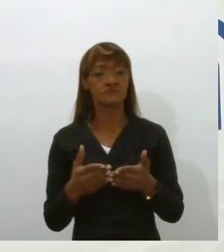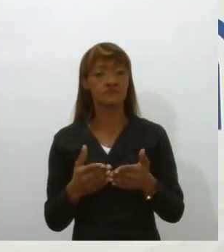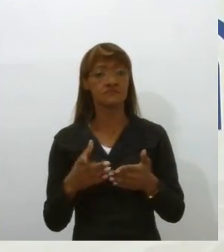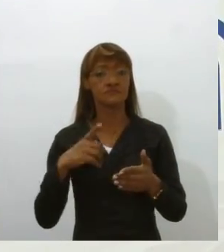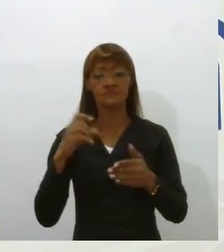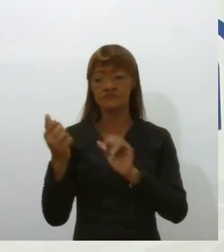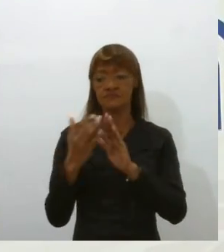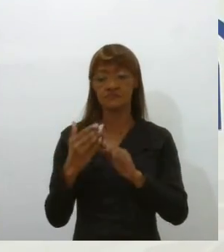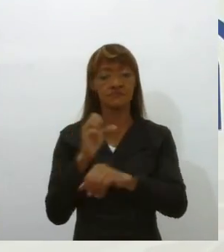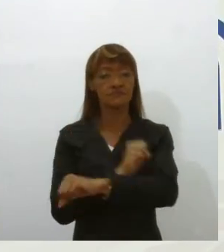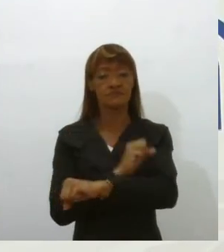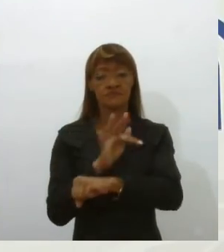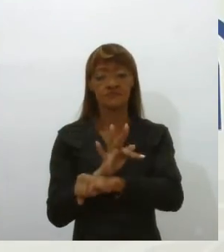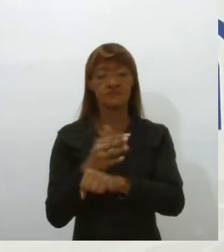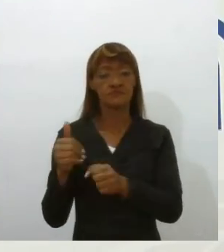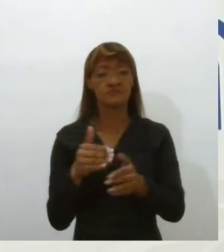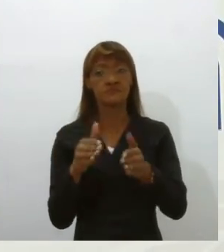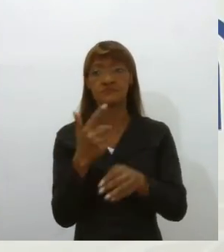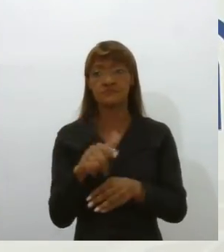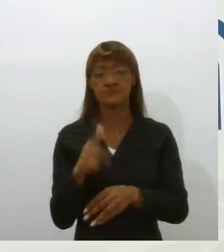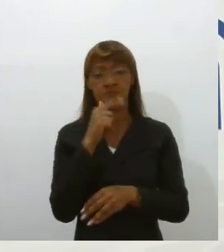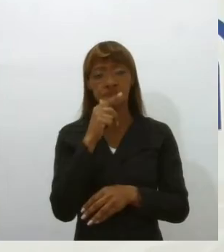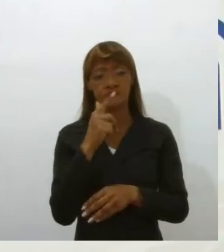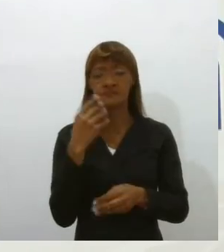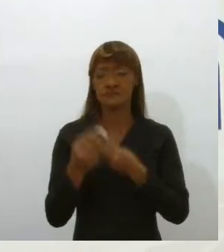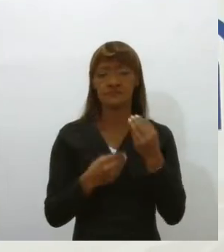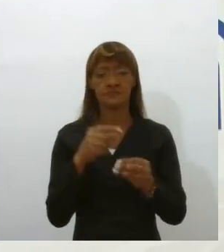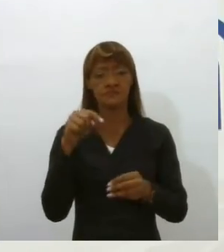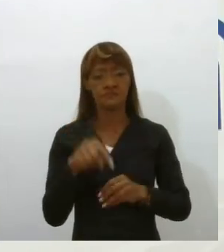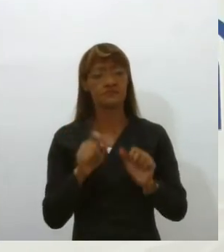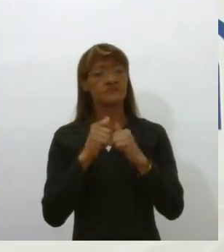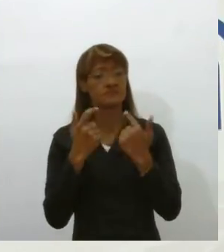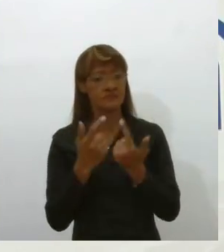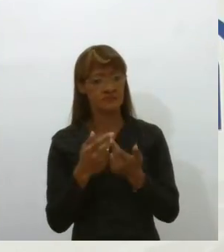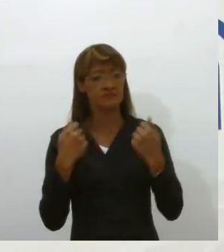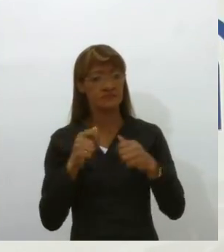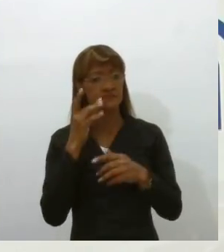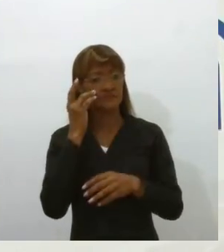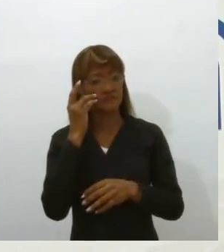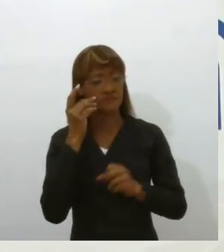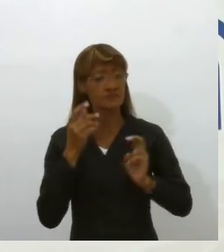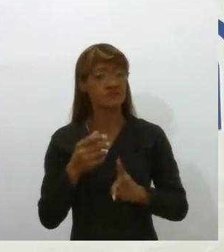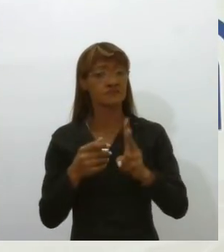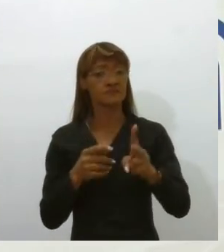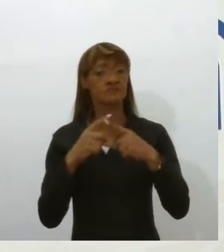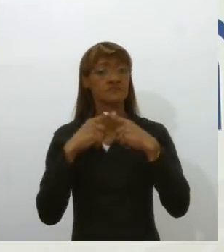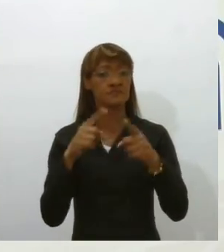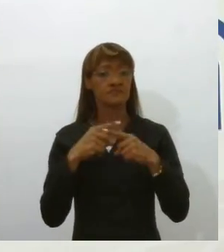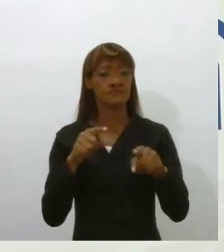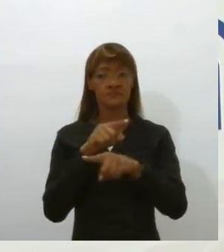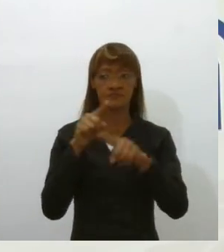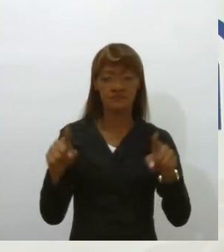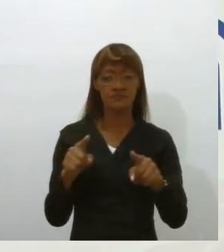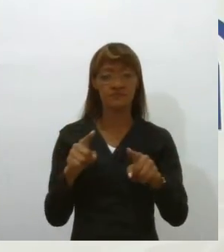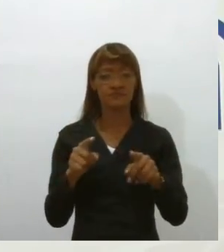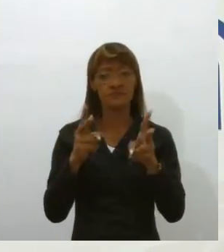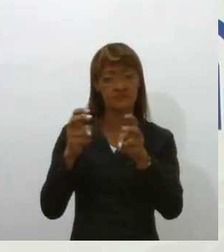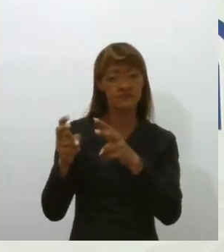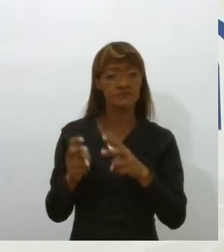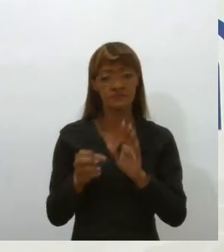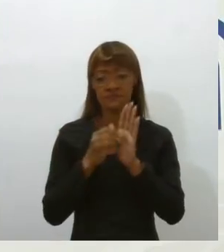explica? Então a gente precisa que essa casa dê atenção. Eu sempre venho falando da DESO aqui, vocês acompanham. São milhares de indicações e a gente